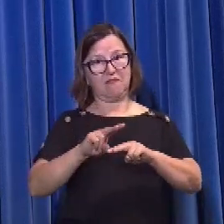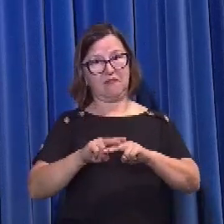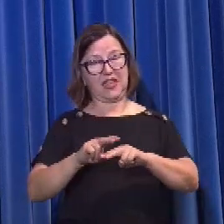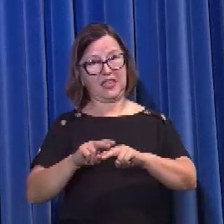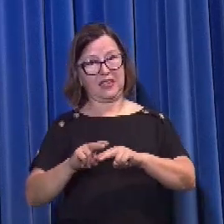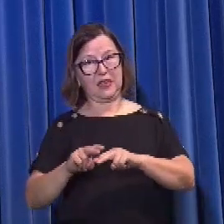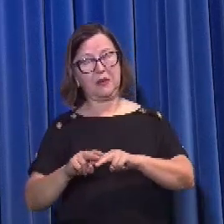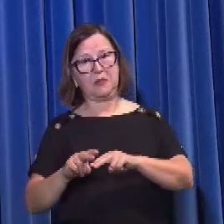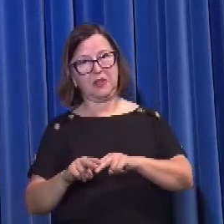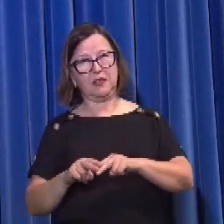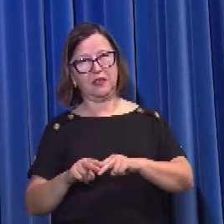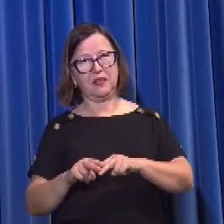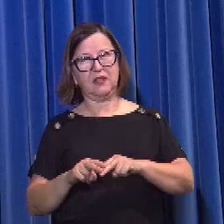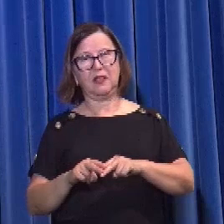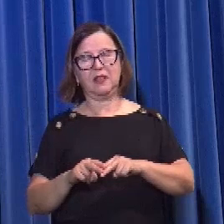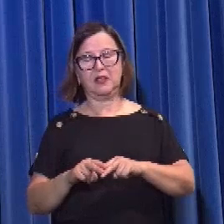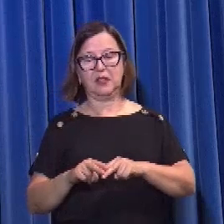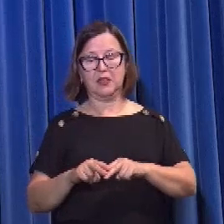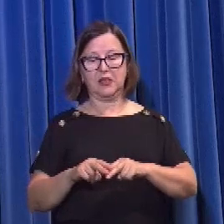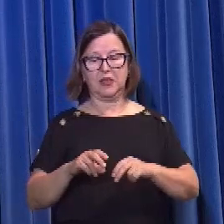na sedução do mundo.